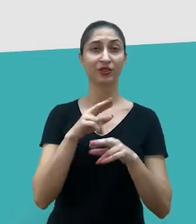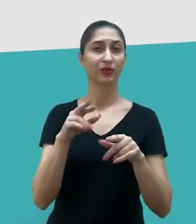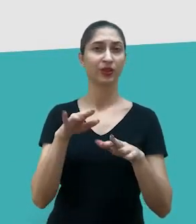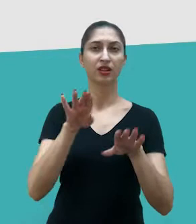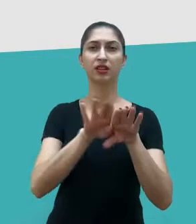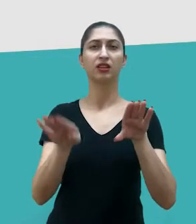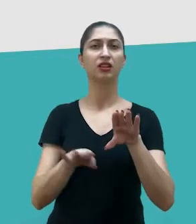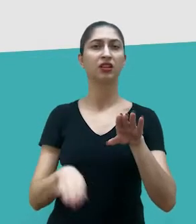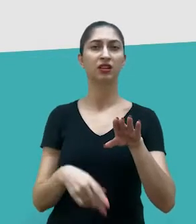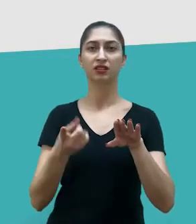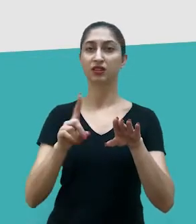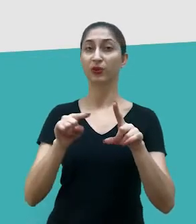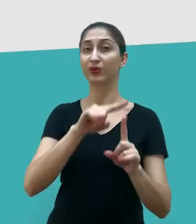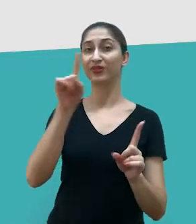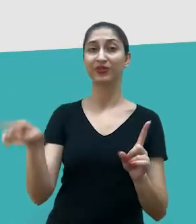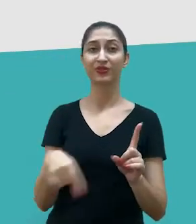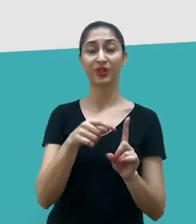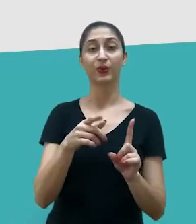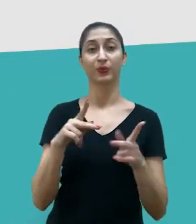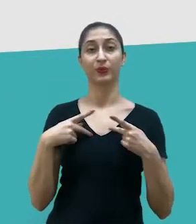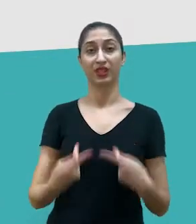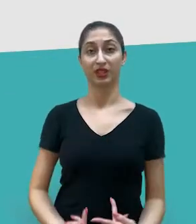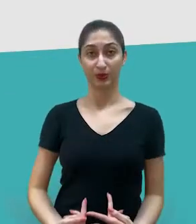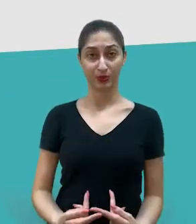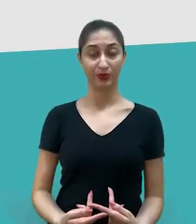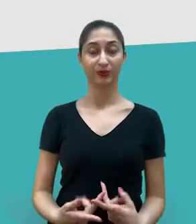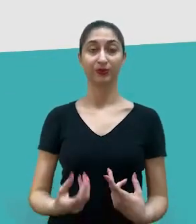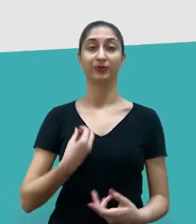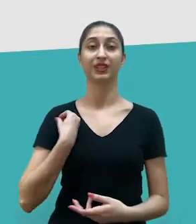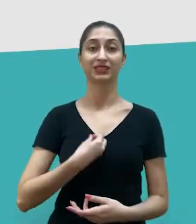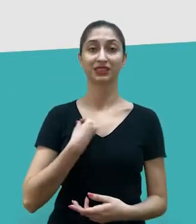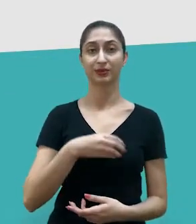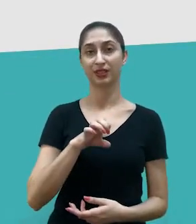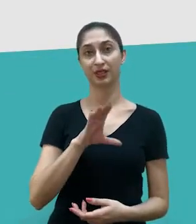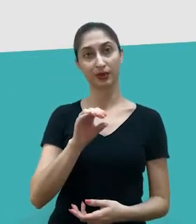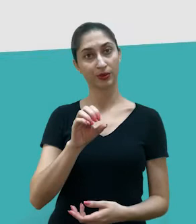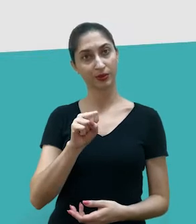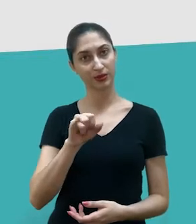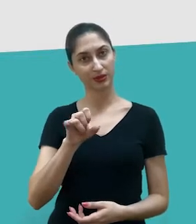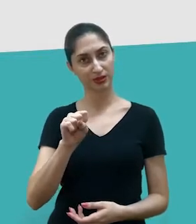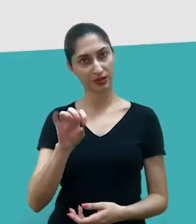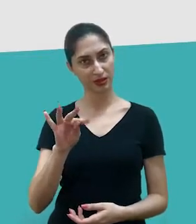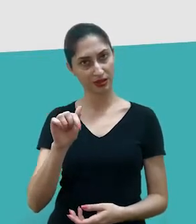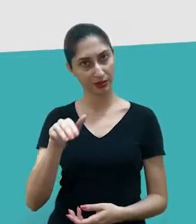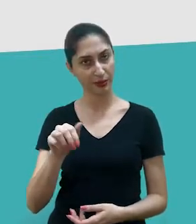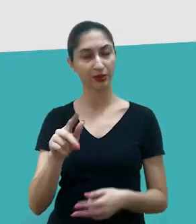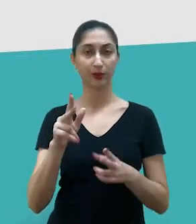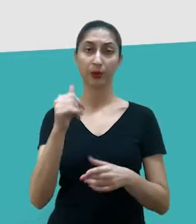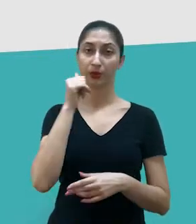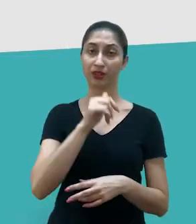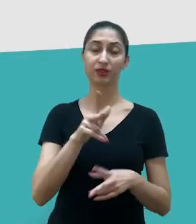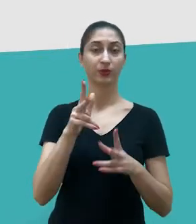é circular. O homem faz parte desse ecossistema, como as mulheres, como